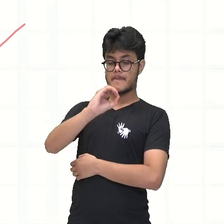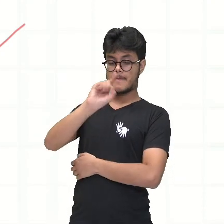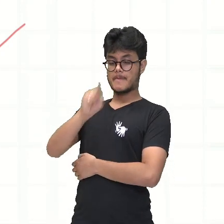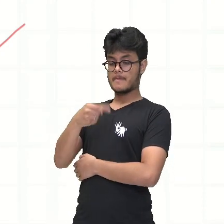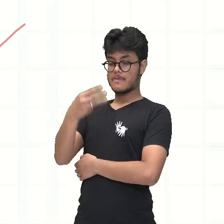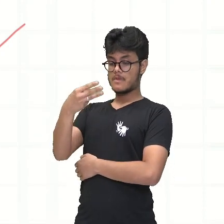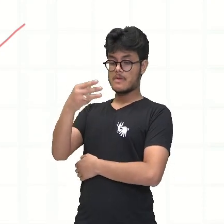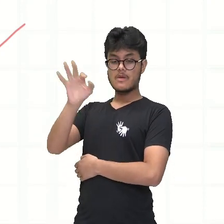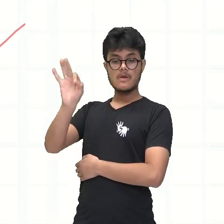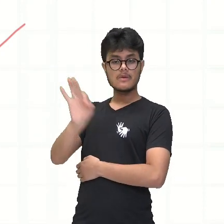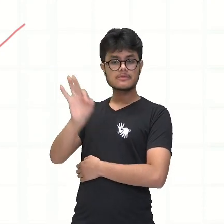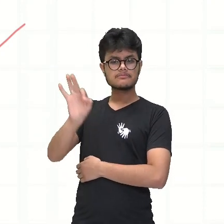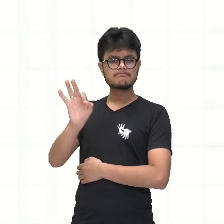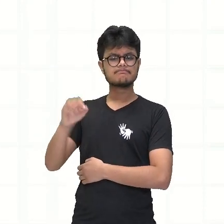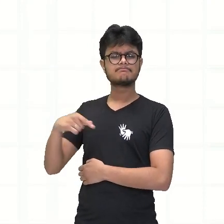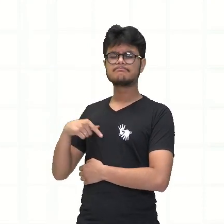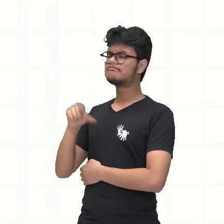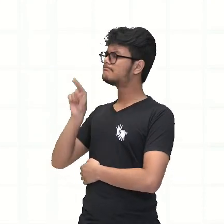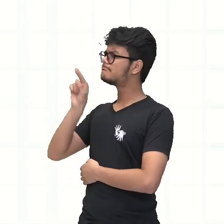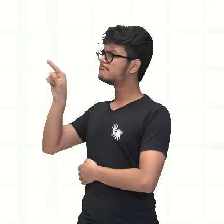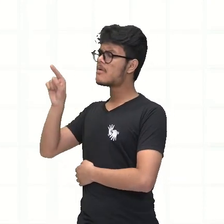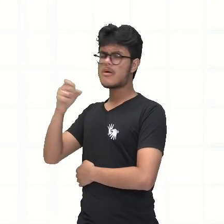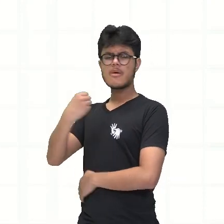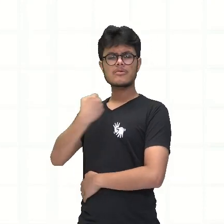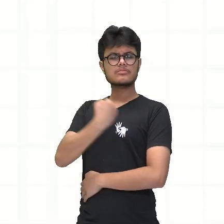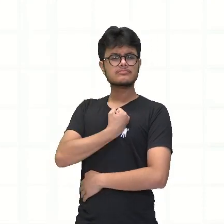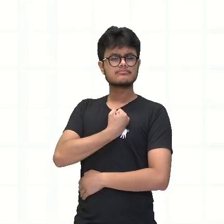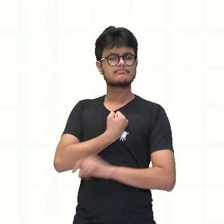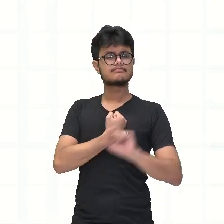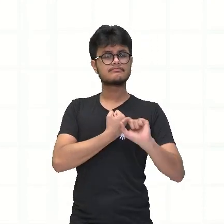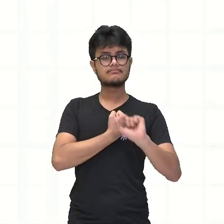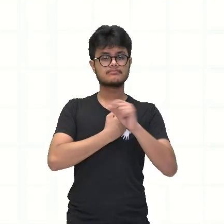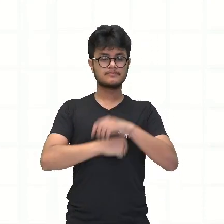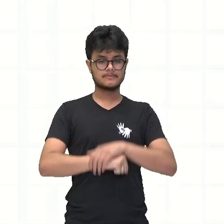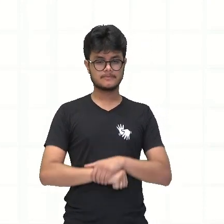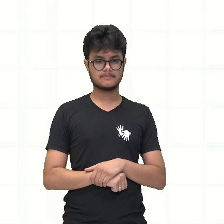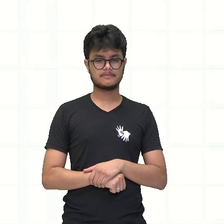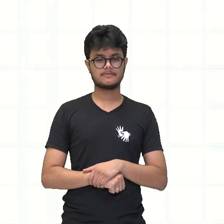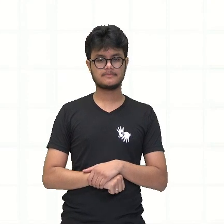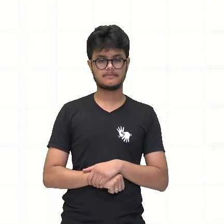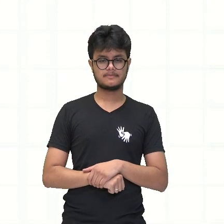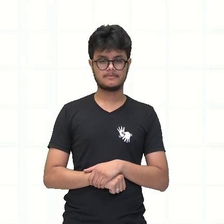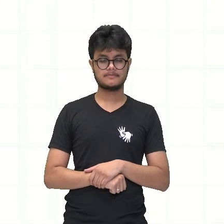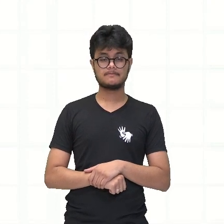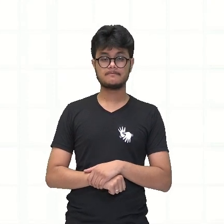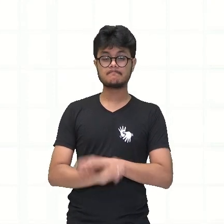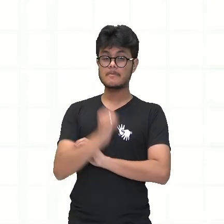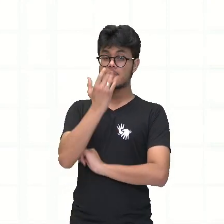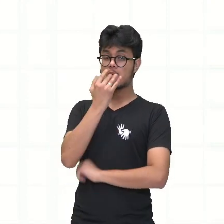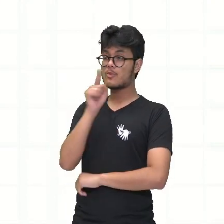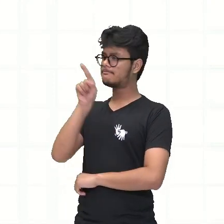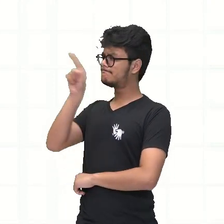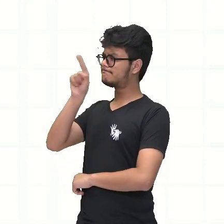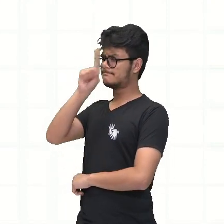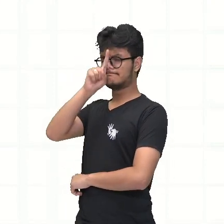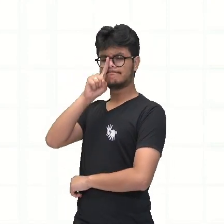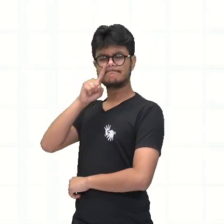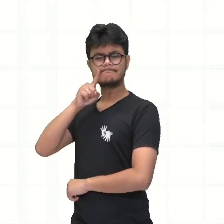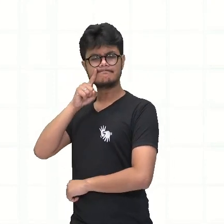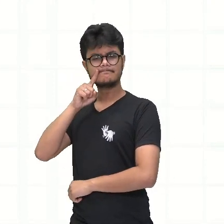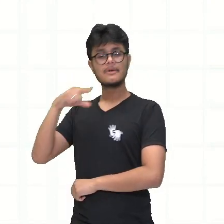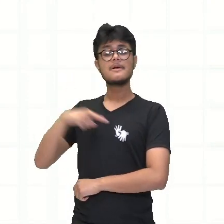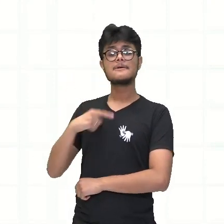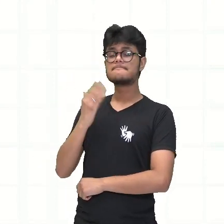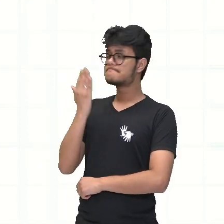0,3%, vamos aqui interpretar esta ilustração, na cor amarela, nós temos